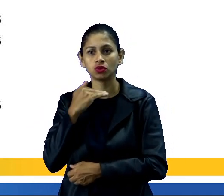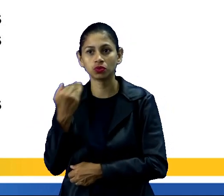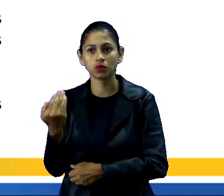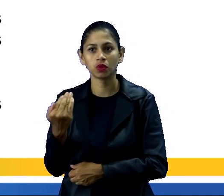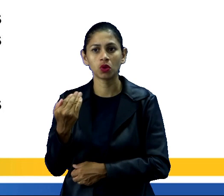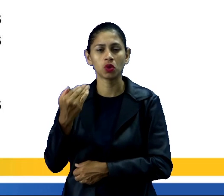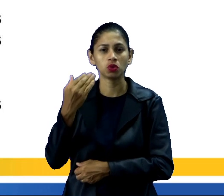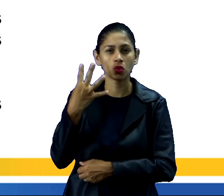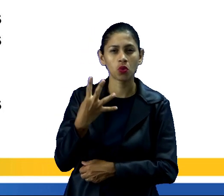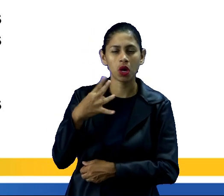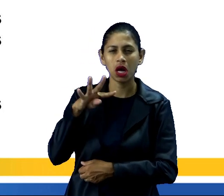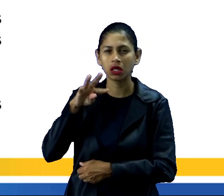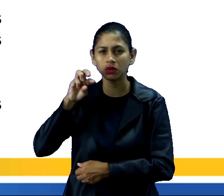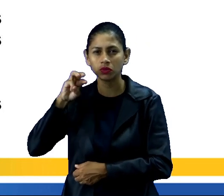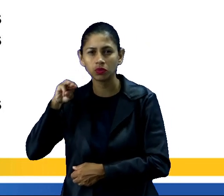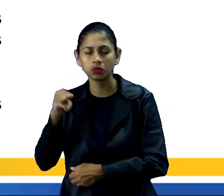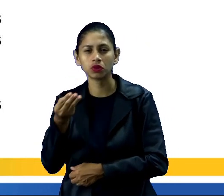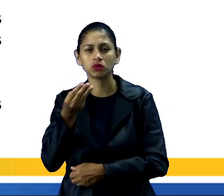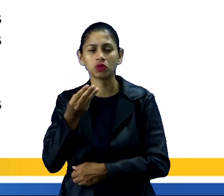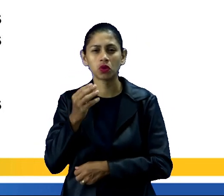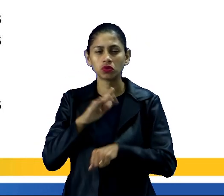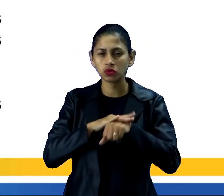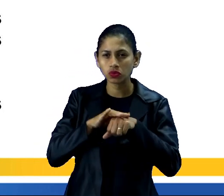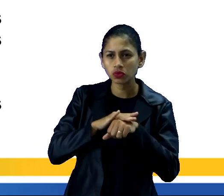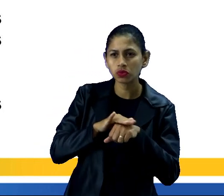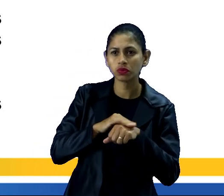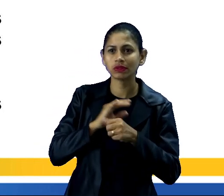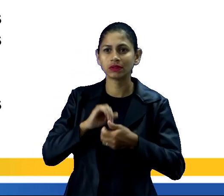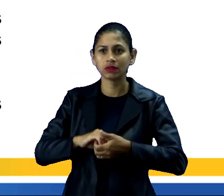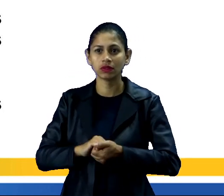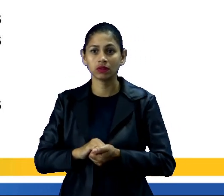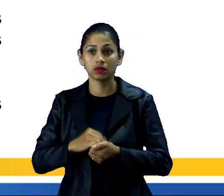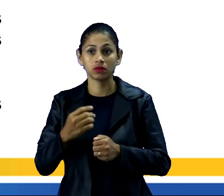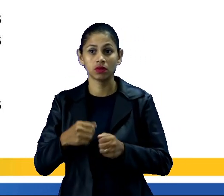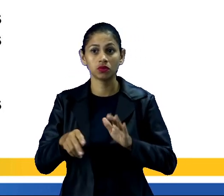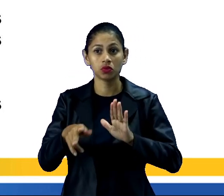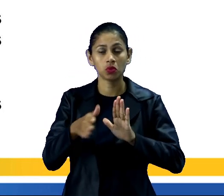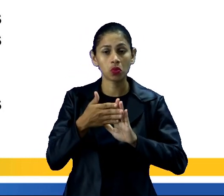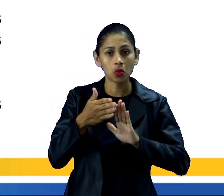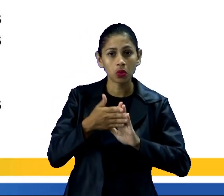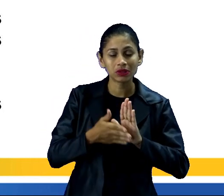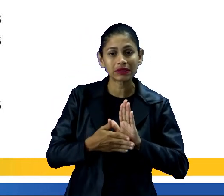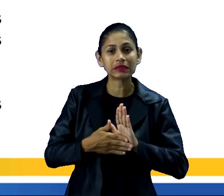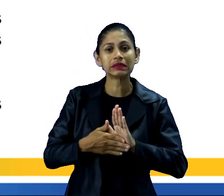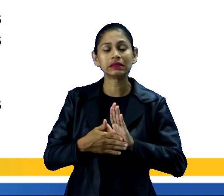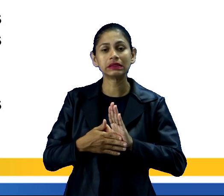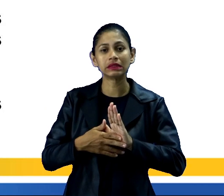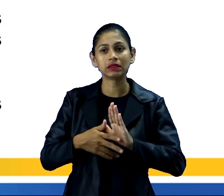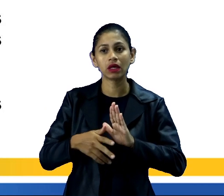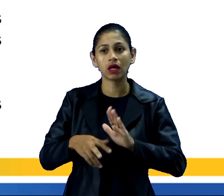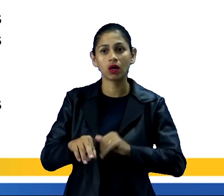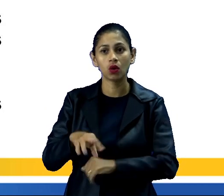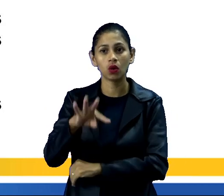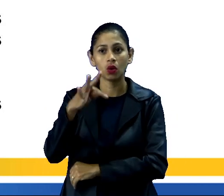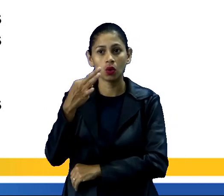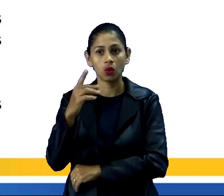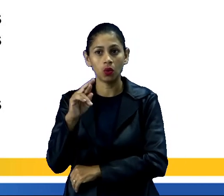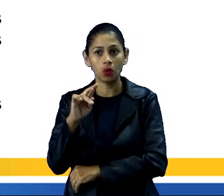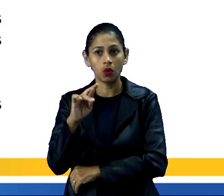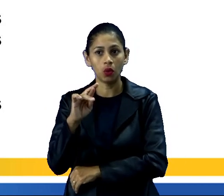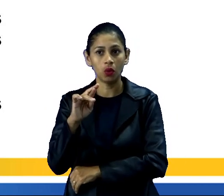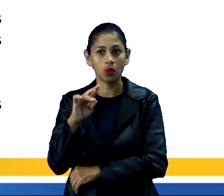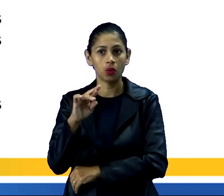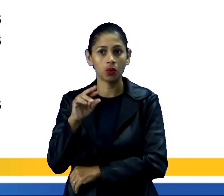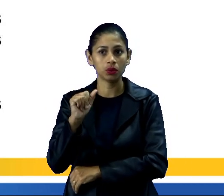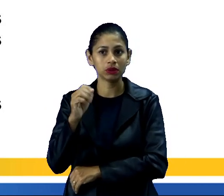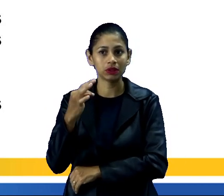né, pesam, né, as cláusulas ali do Tratado de Versalhes, né, que obrigava a ceder territórios, pagar indenização, né.